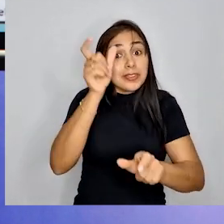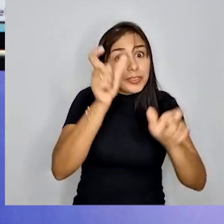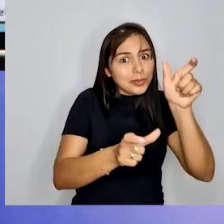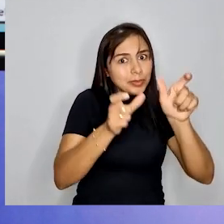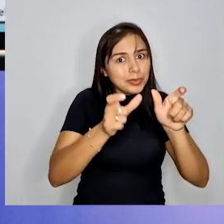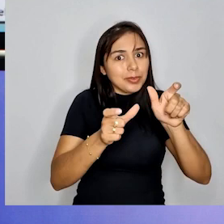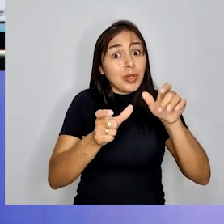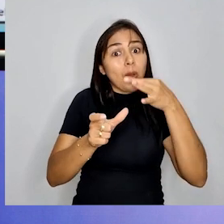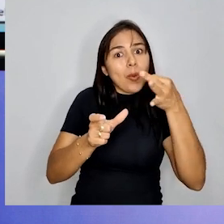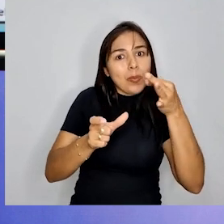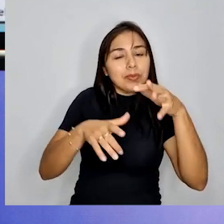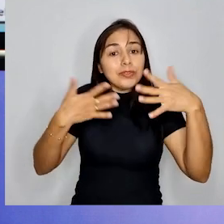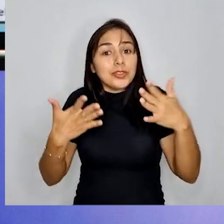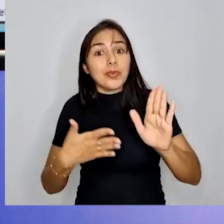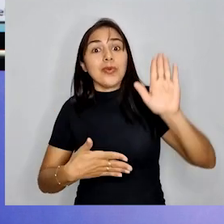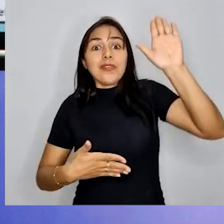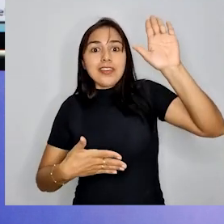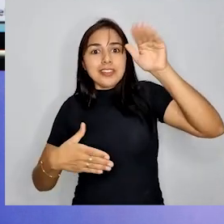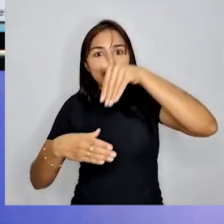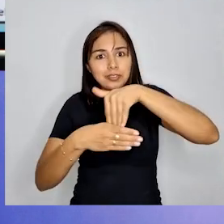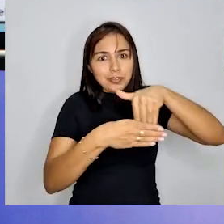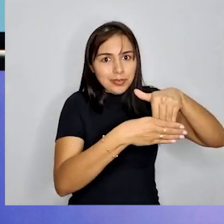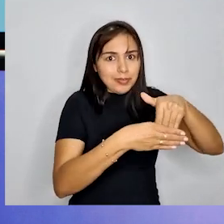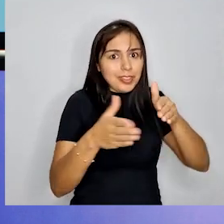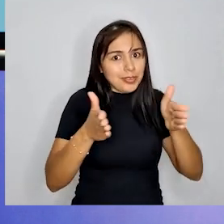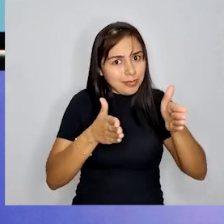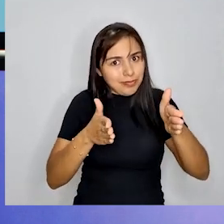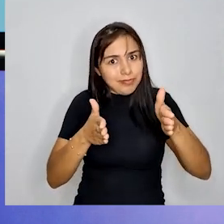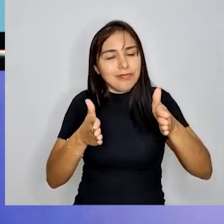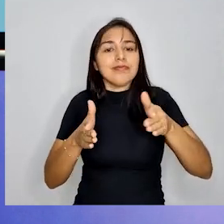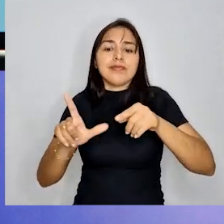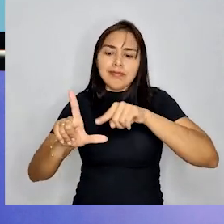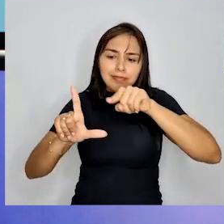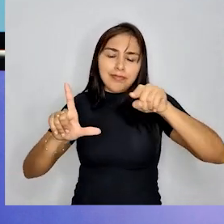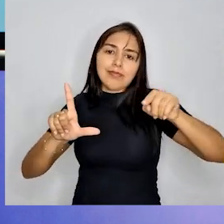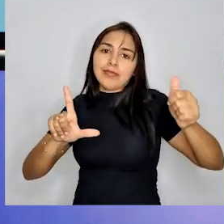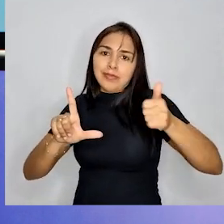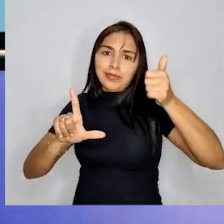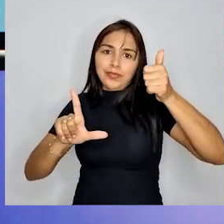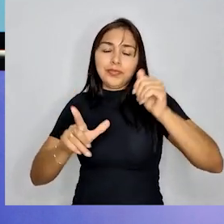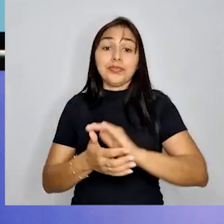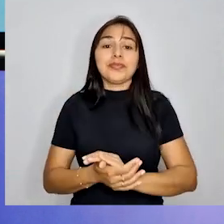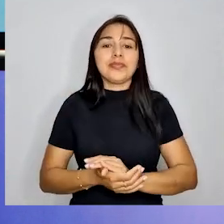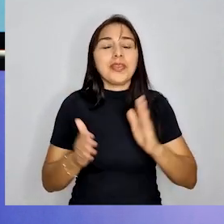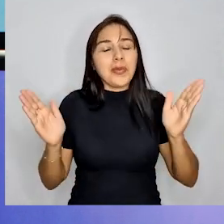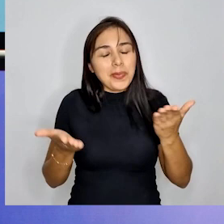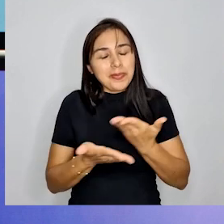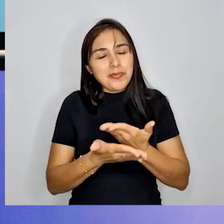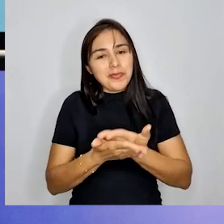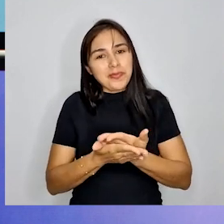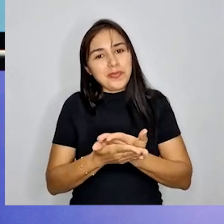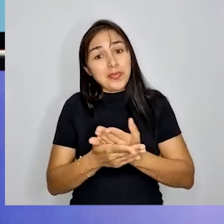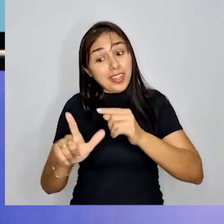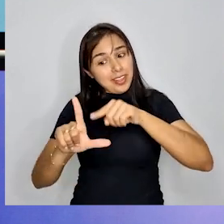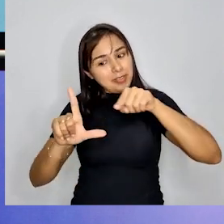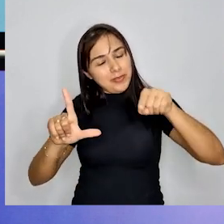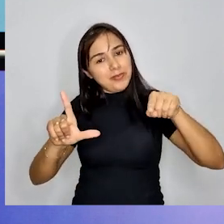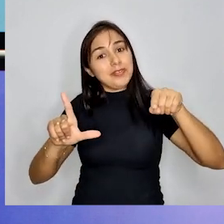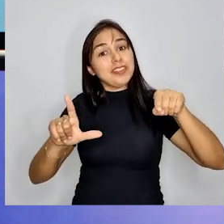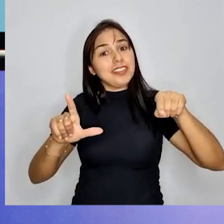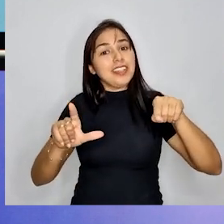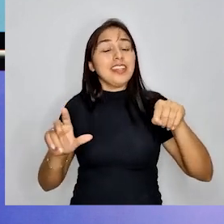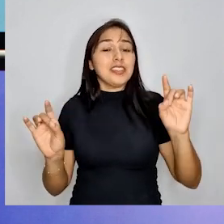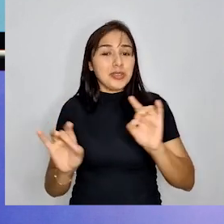dos meses né nas intenções de voto e a nossa aula sobre gráficos vai ficando por aqui